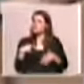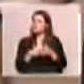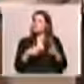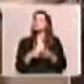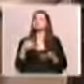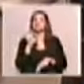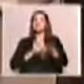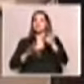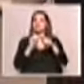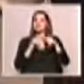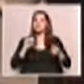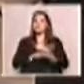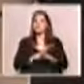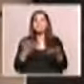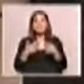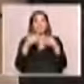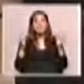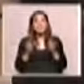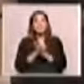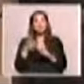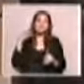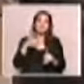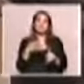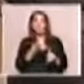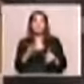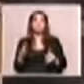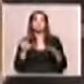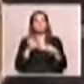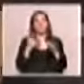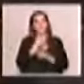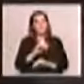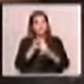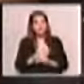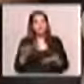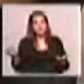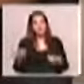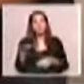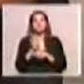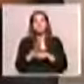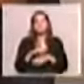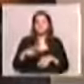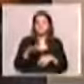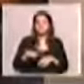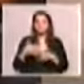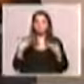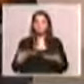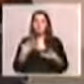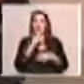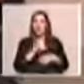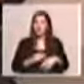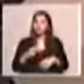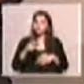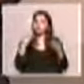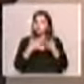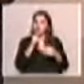para escolher boas notícias, todas elas direto ou indiretamente ligadas à educação, nomeadamente o facto de os alunos da